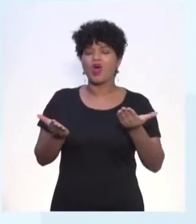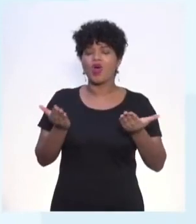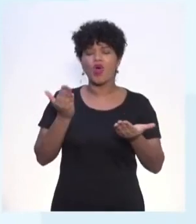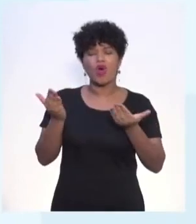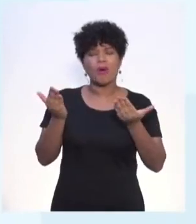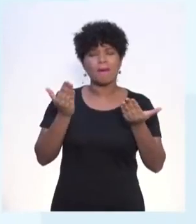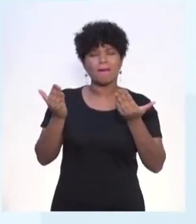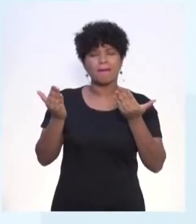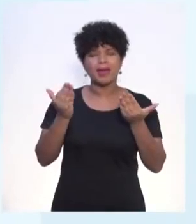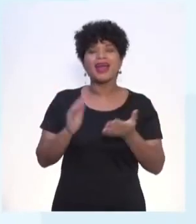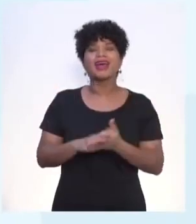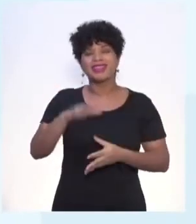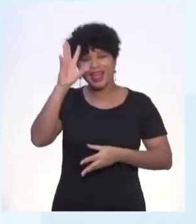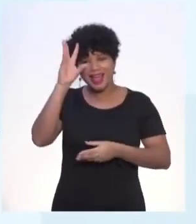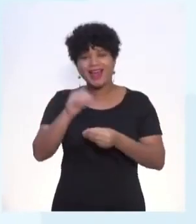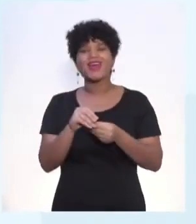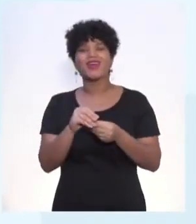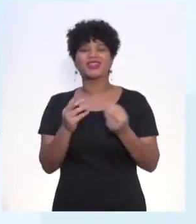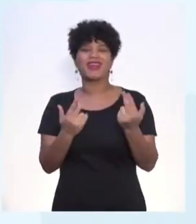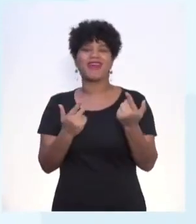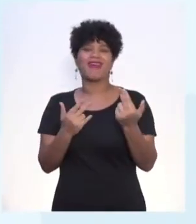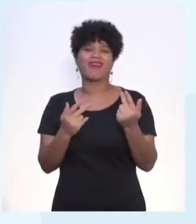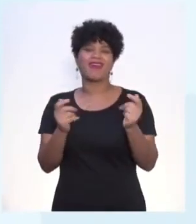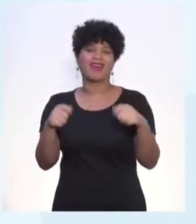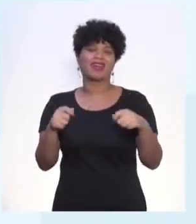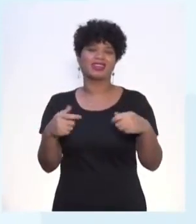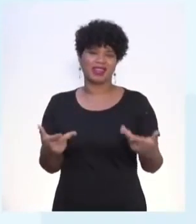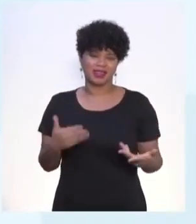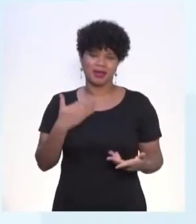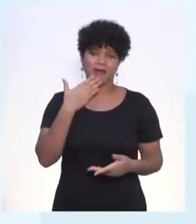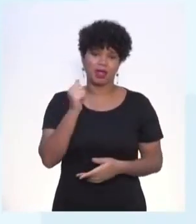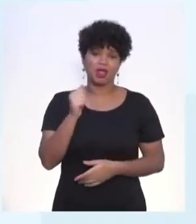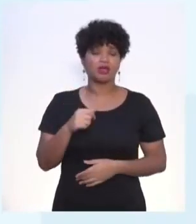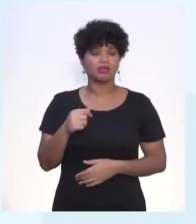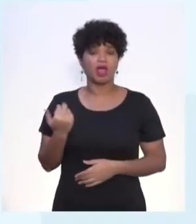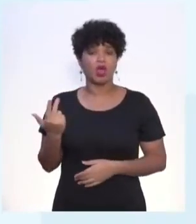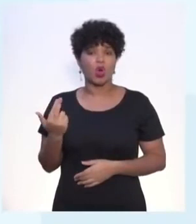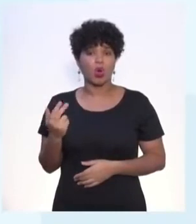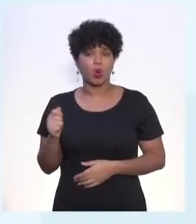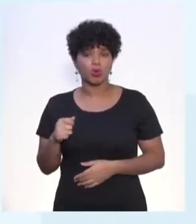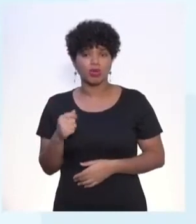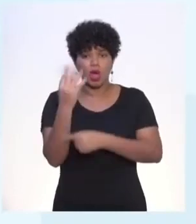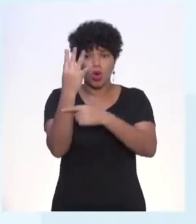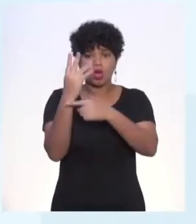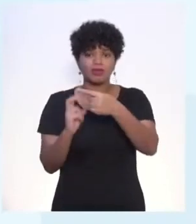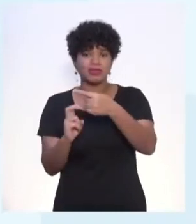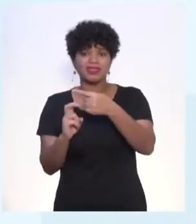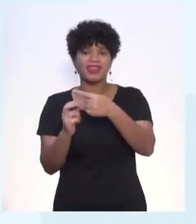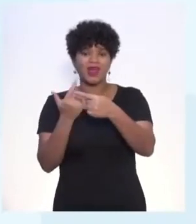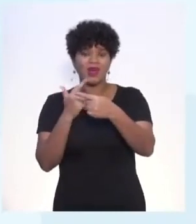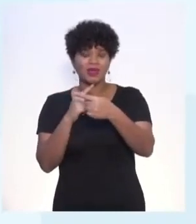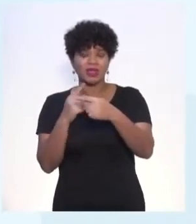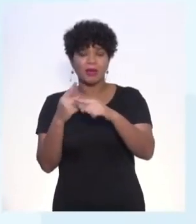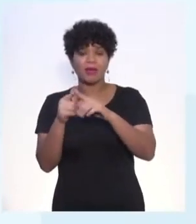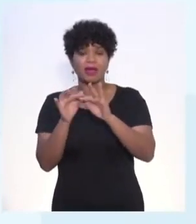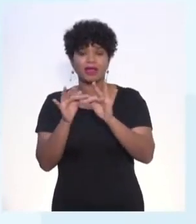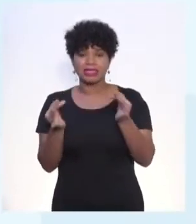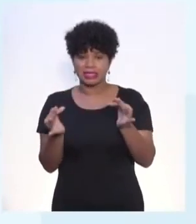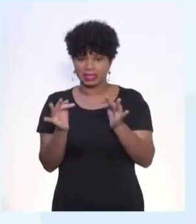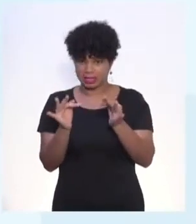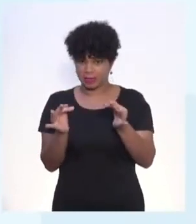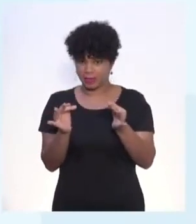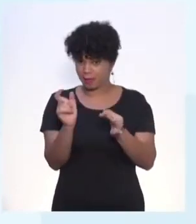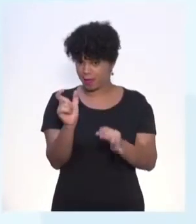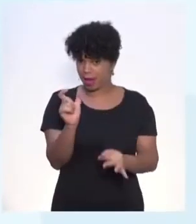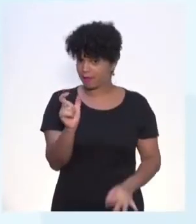e concluir a resposta, né? Exatamente. E é exatamente isso, né? Que, por sua vez, quando simplificadas, veja,